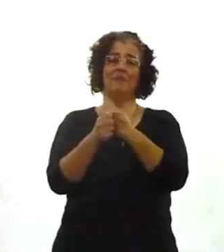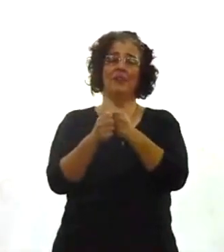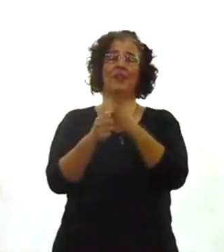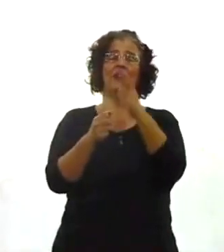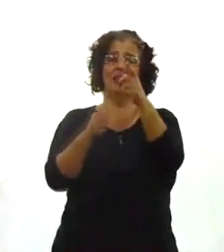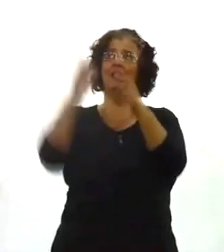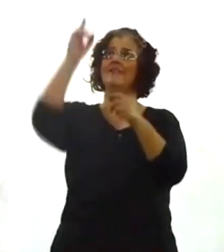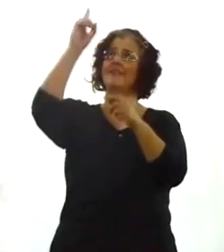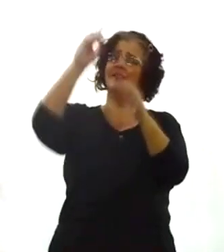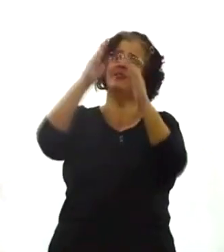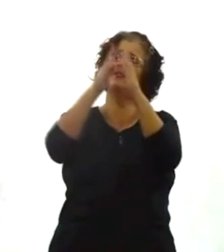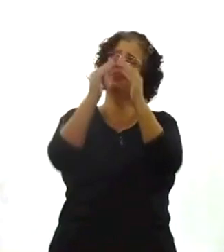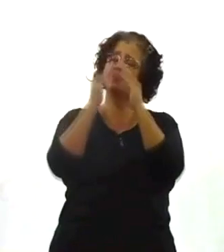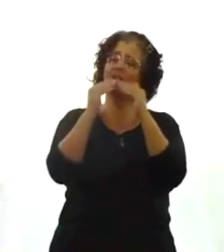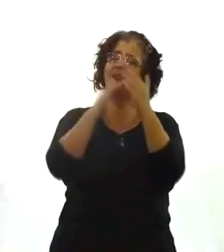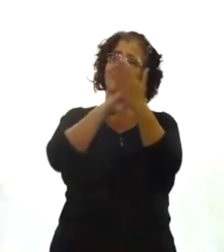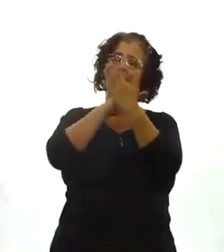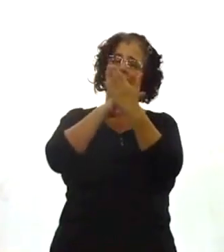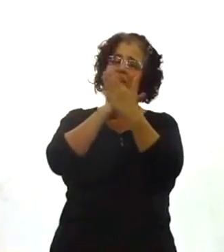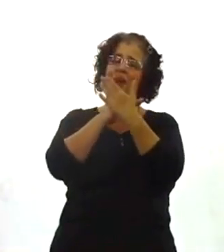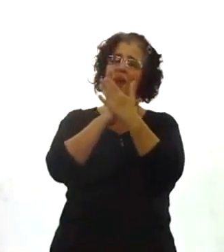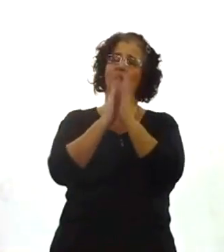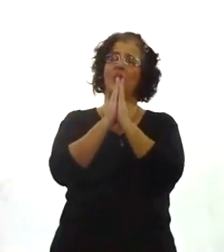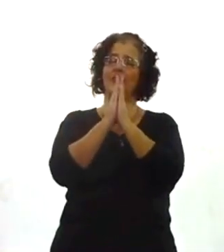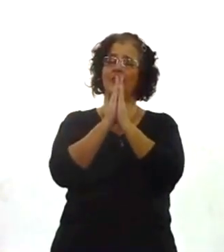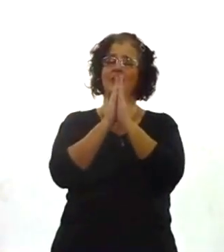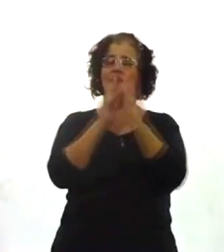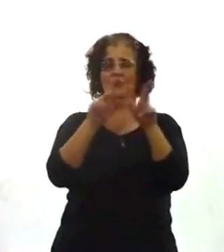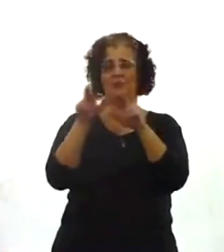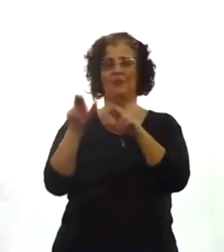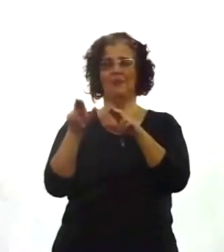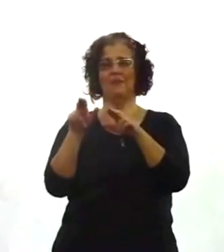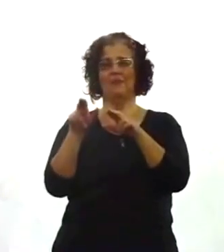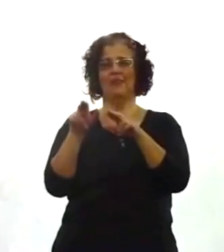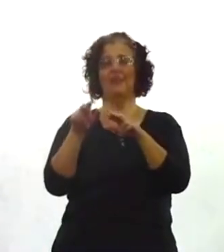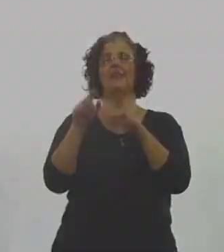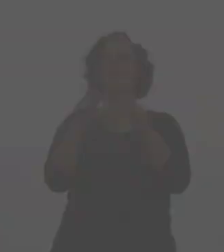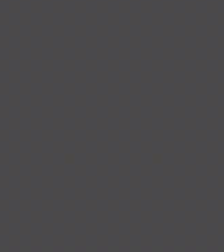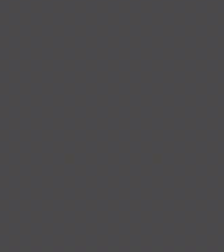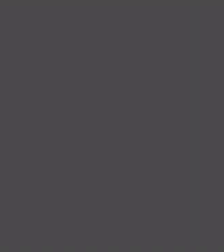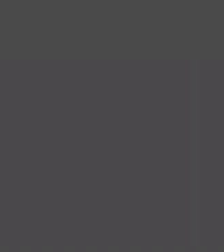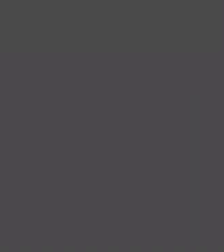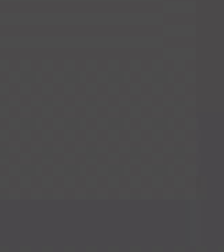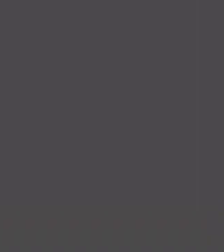assim seja com você, para a glória do nosso Deus. Amém.